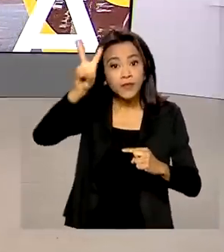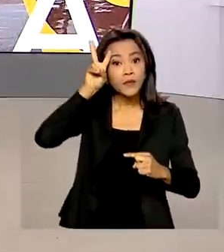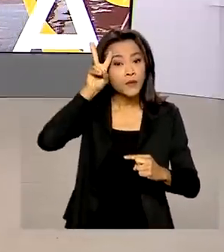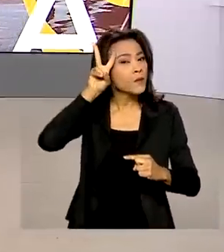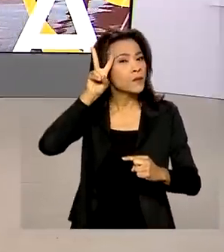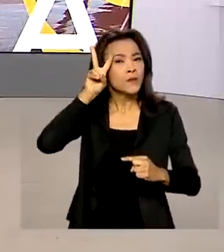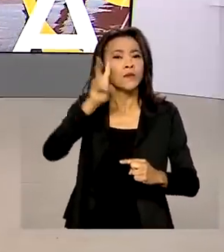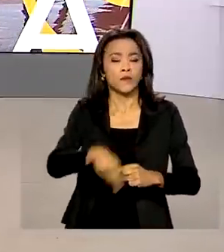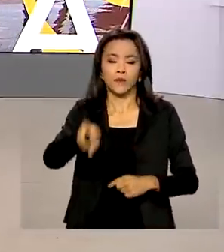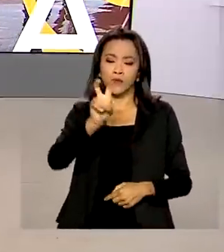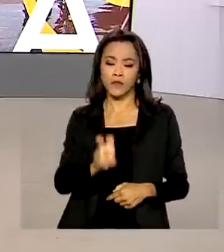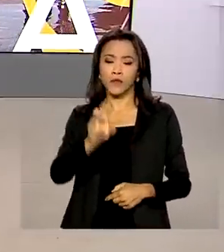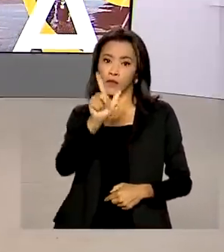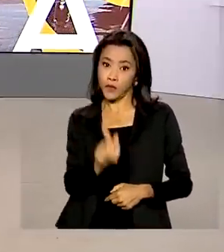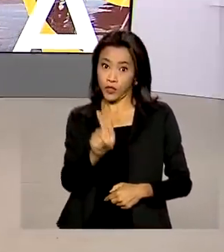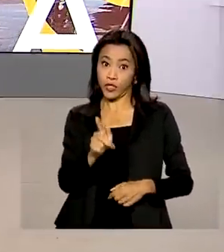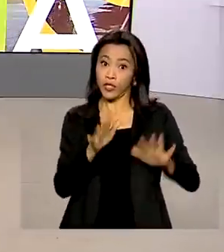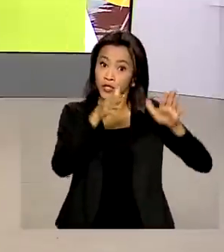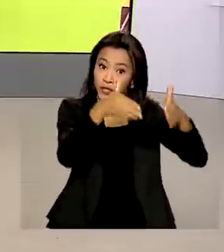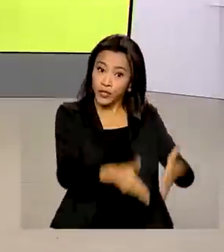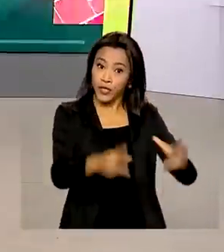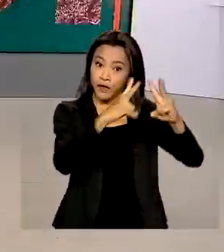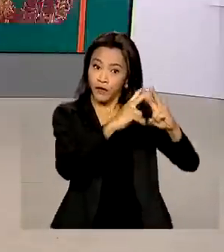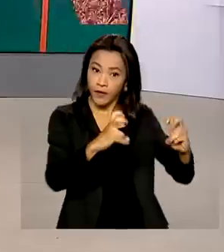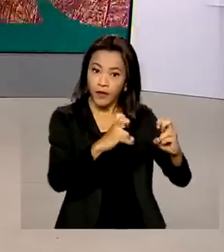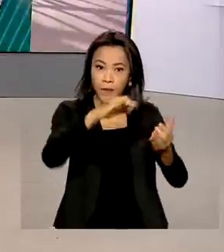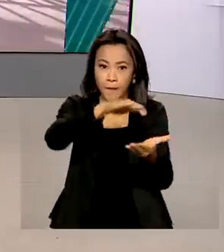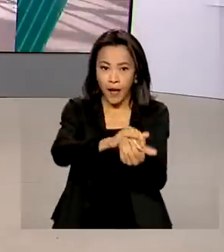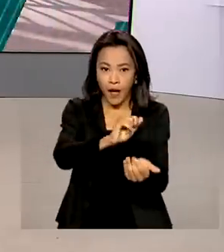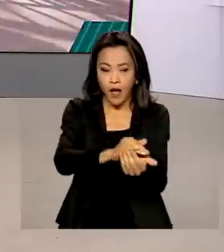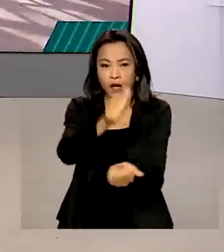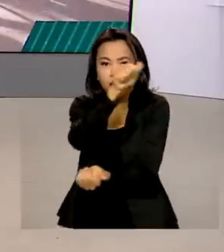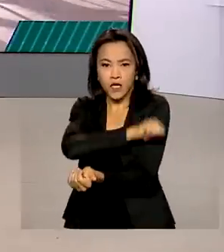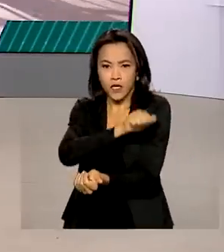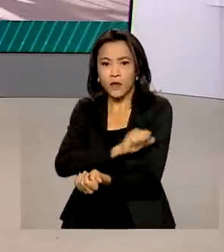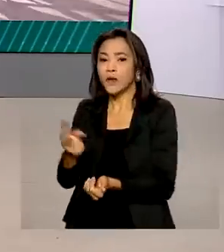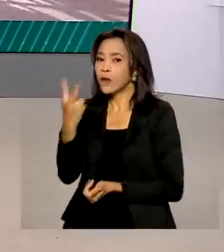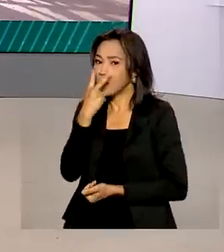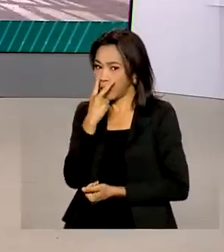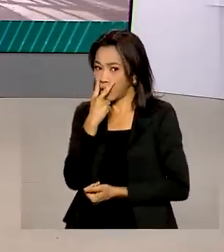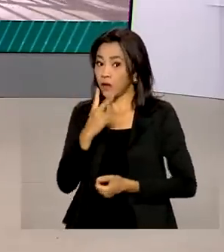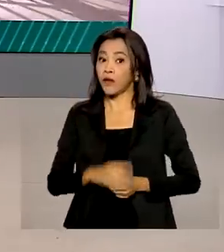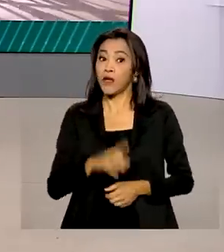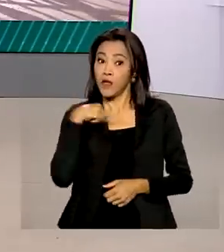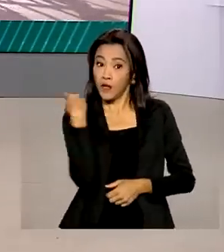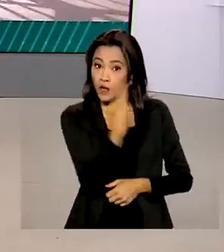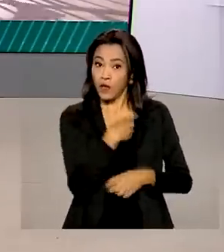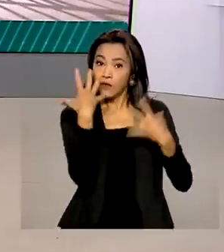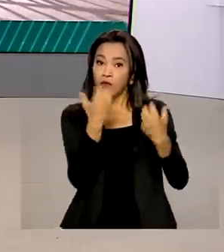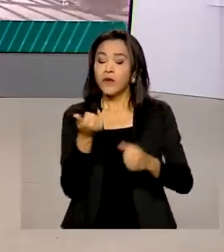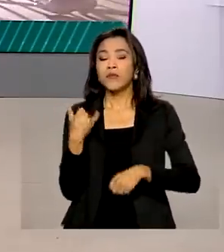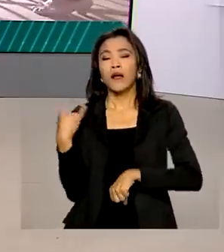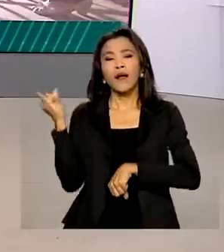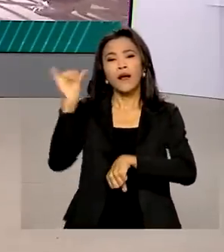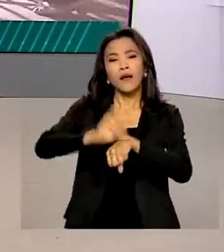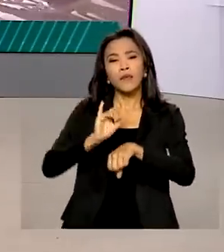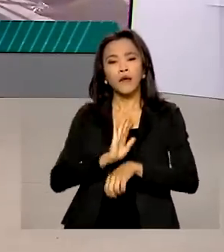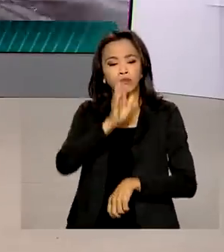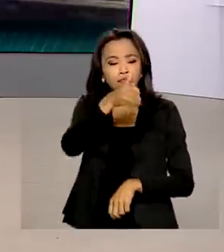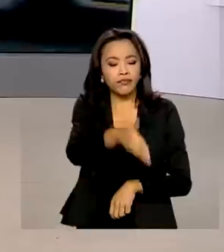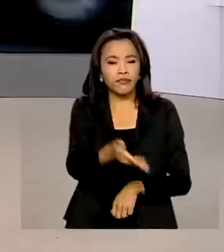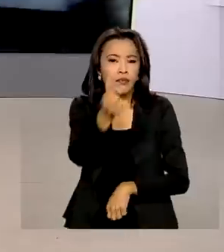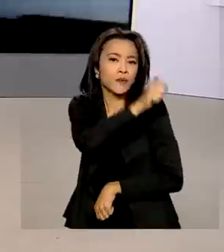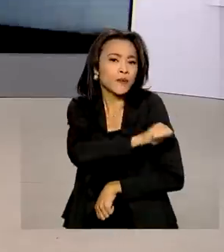segunda-feira, o 5G chega a Florianópolis, Palmas, Rio de Janeiro e Vitória. E a gente vai ao vivo agora à capital